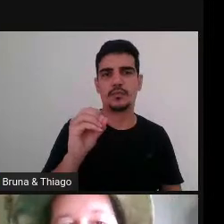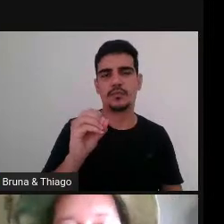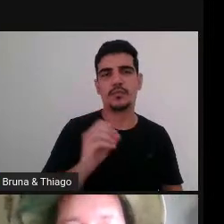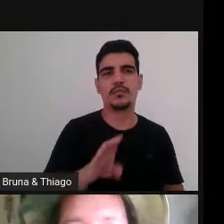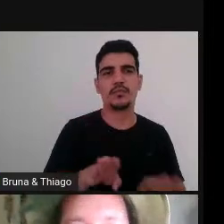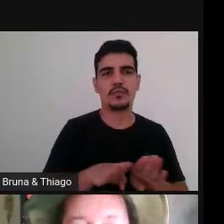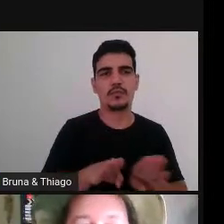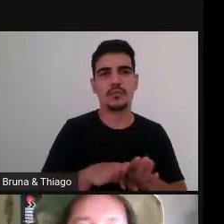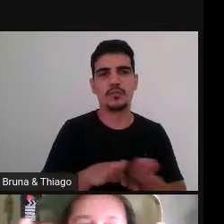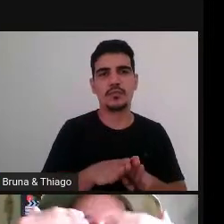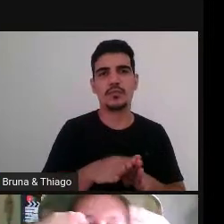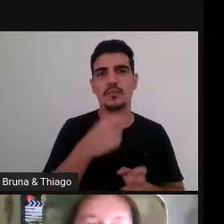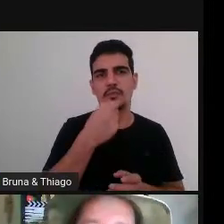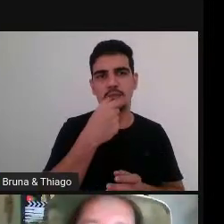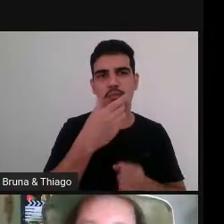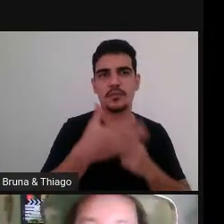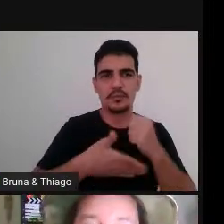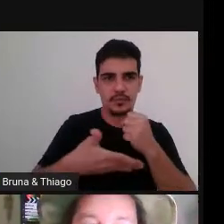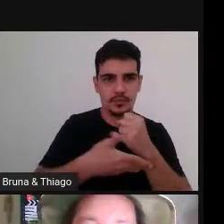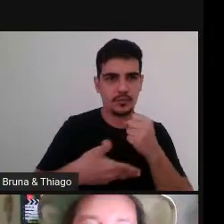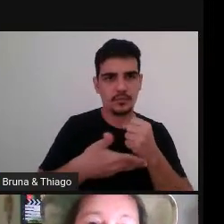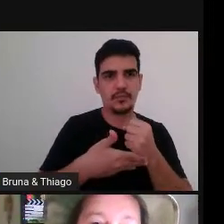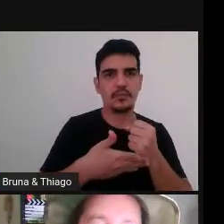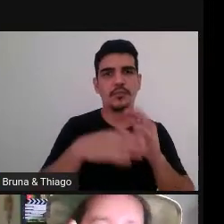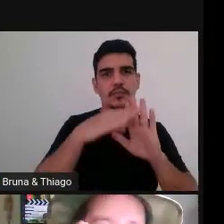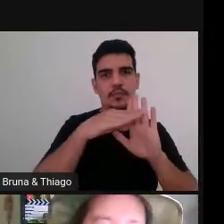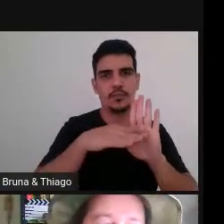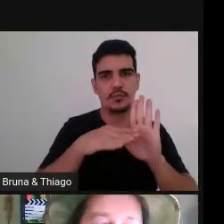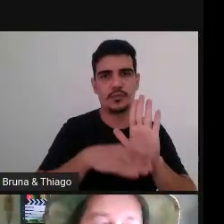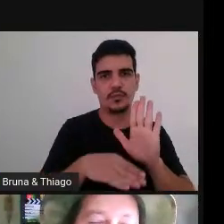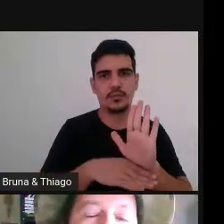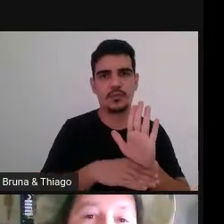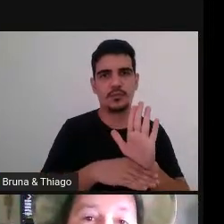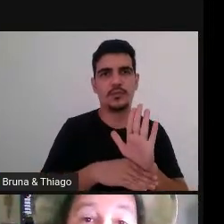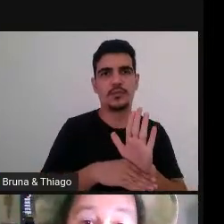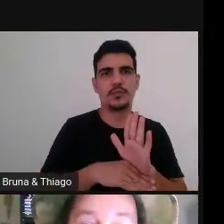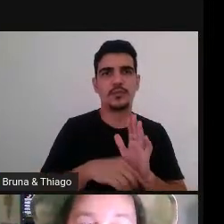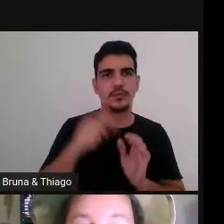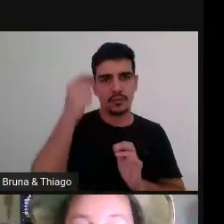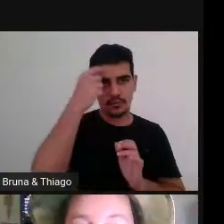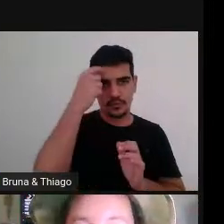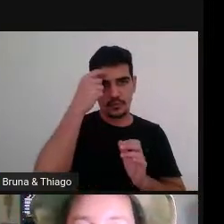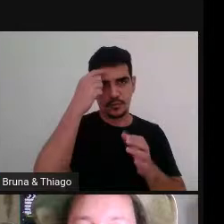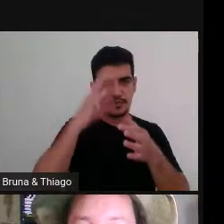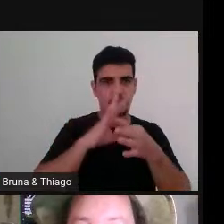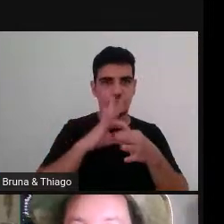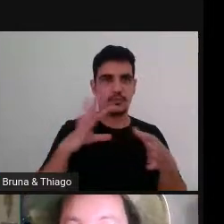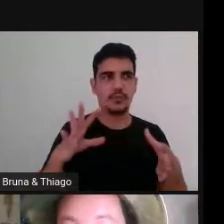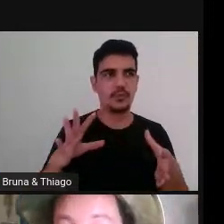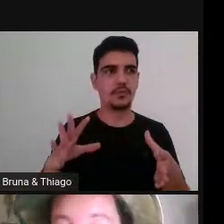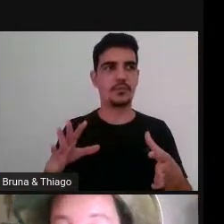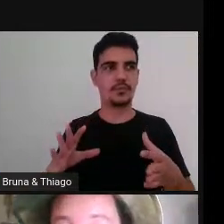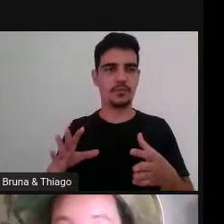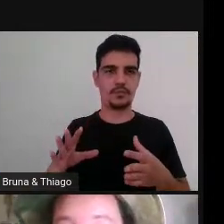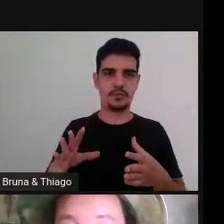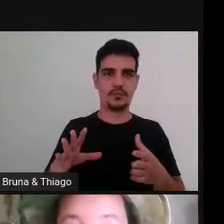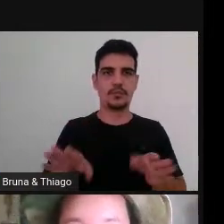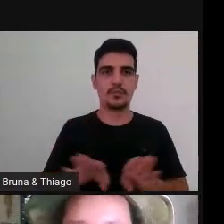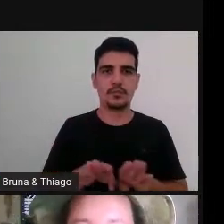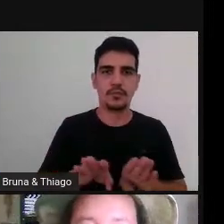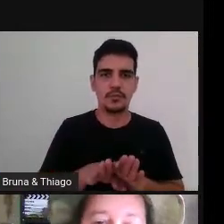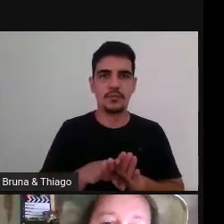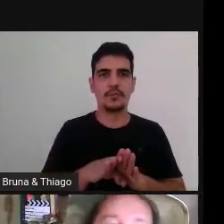outros medicamentos de suporte para voltar, né, a sinapse da comunicação neurológica desse paciente. Esse aqui foi de